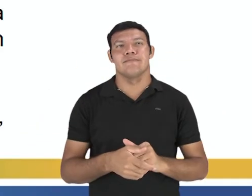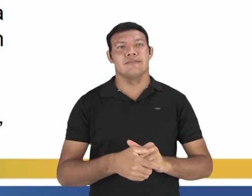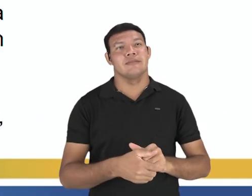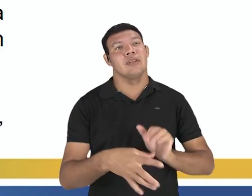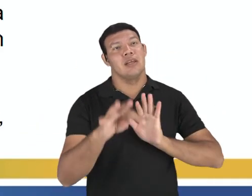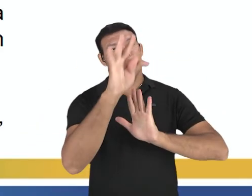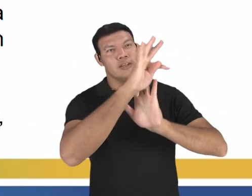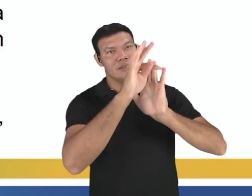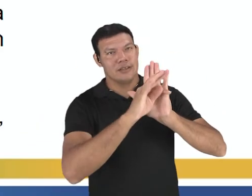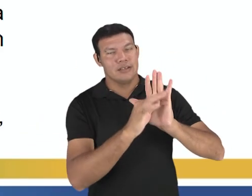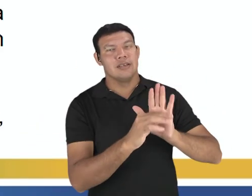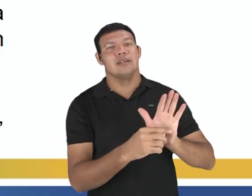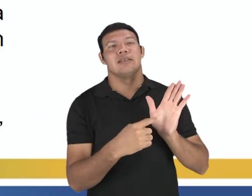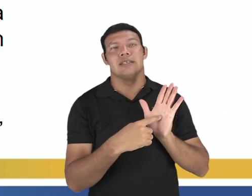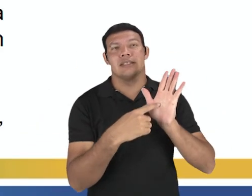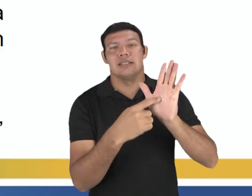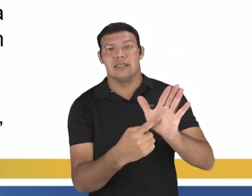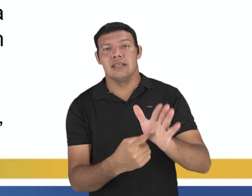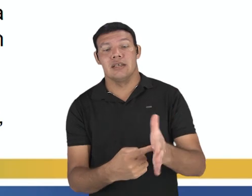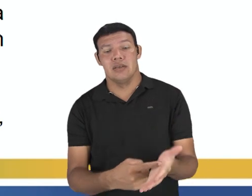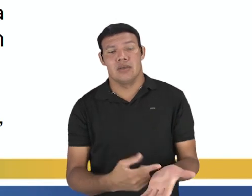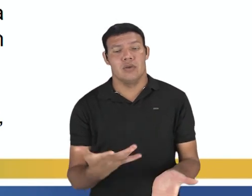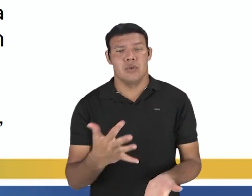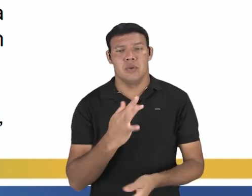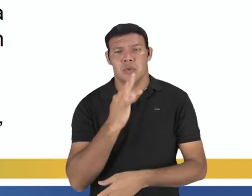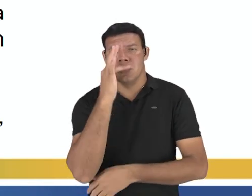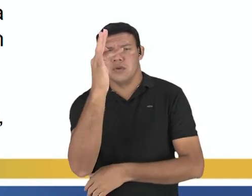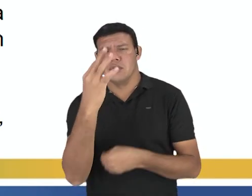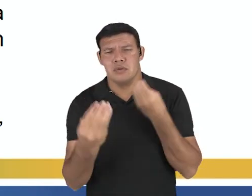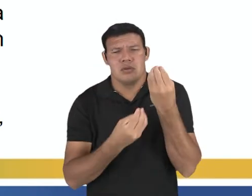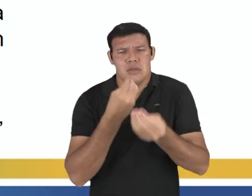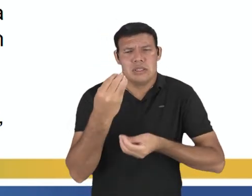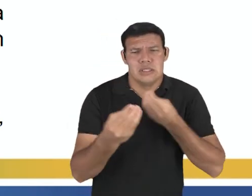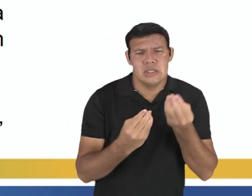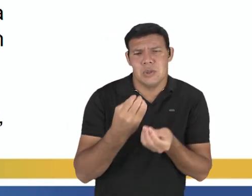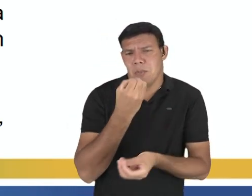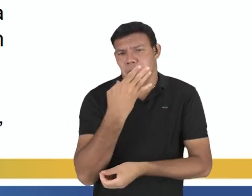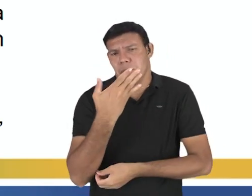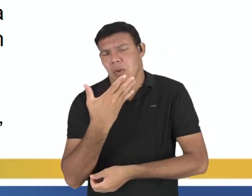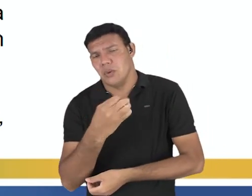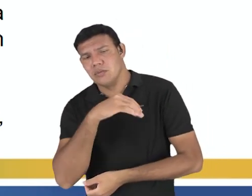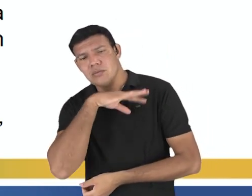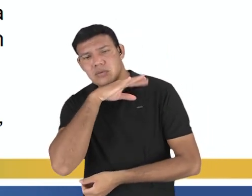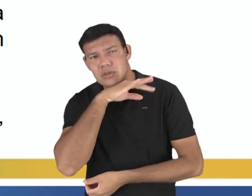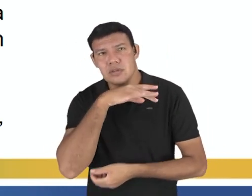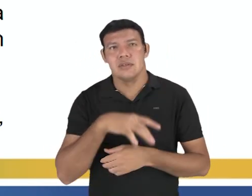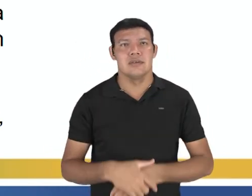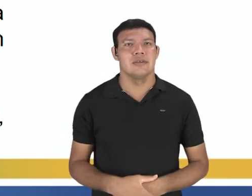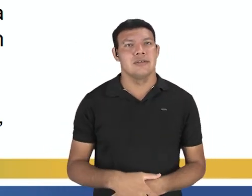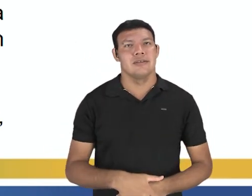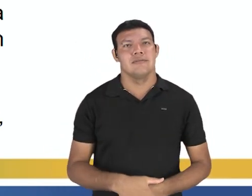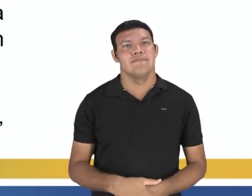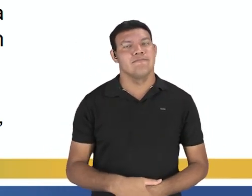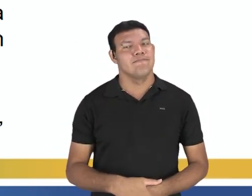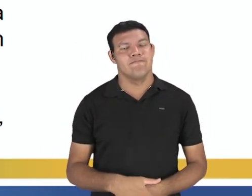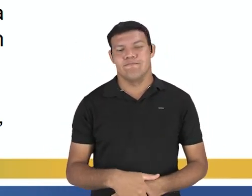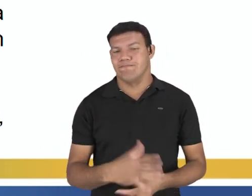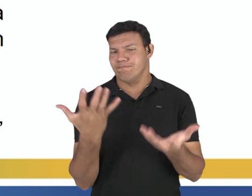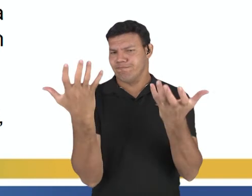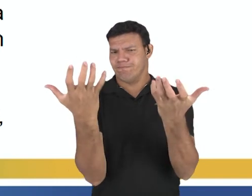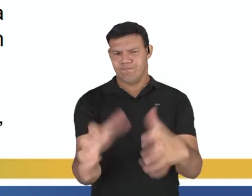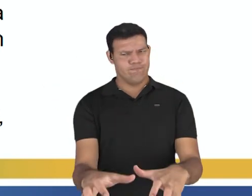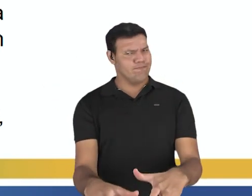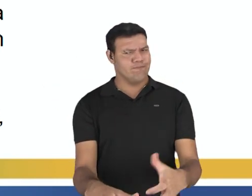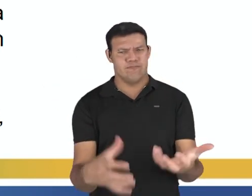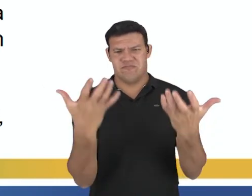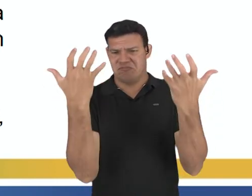todinho falando do que é ser, como ser, se é bom, se é ruim. E aí no final ele vai colocar o quê? Não vou ser, não quero